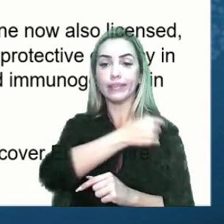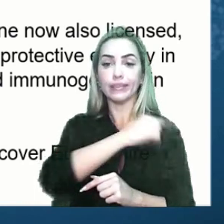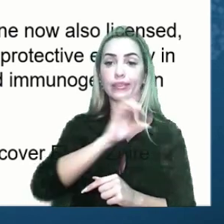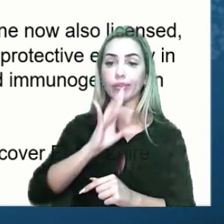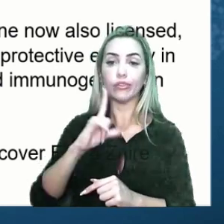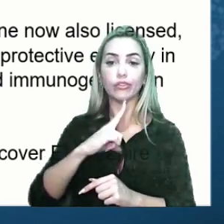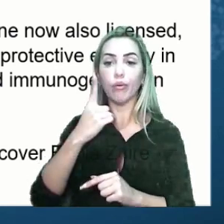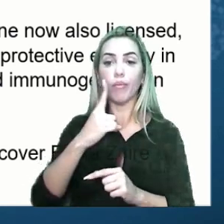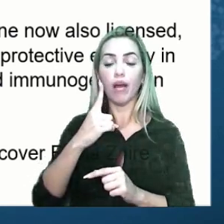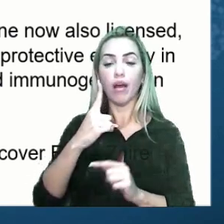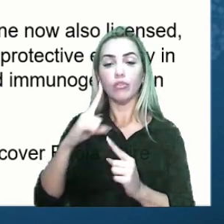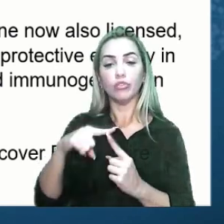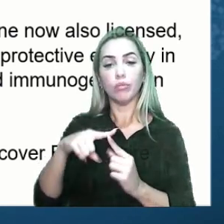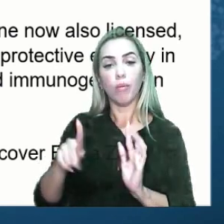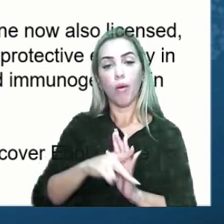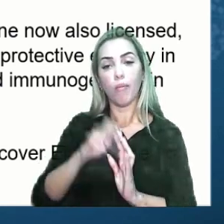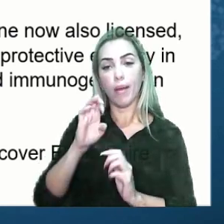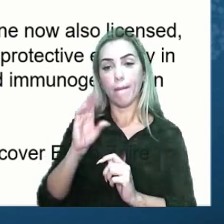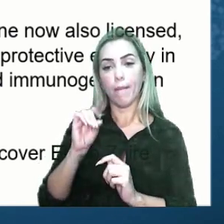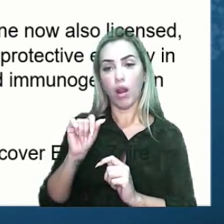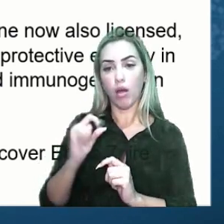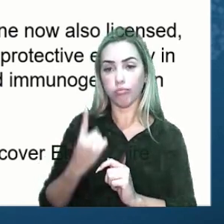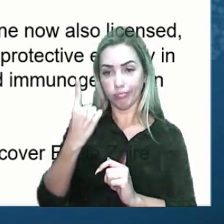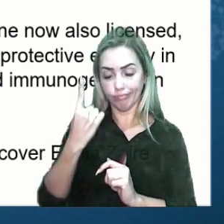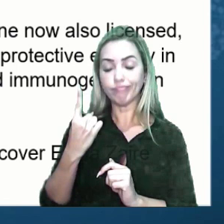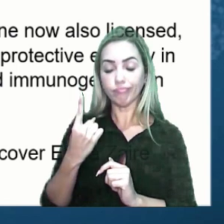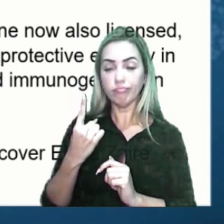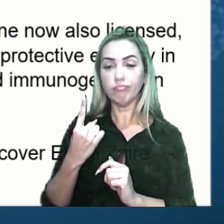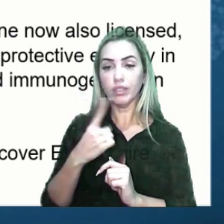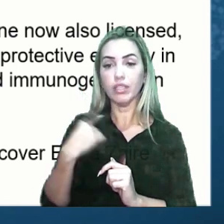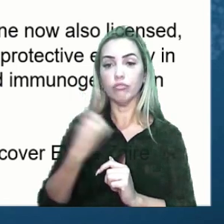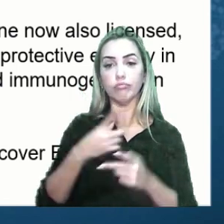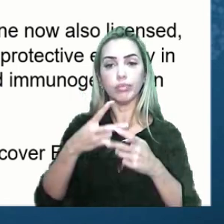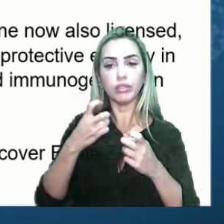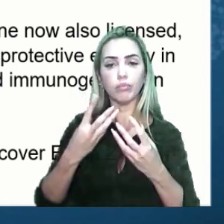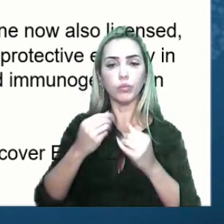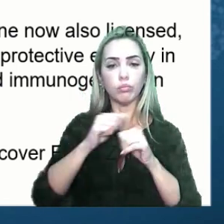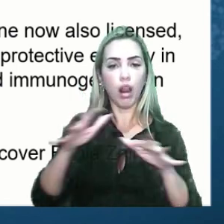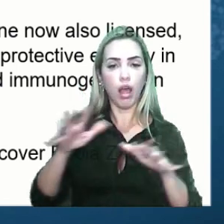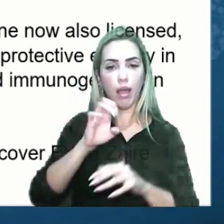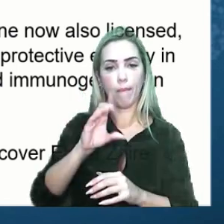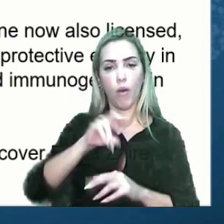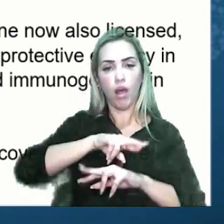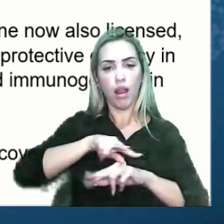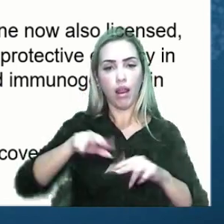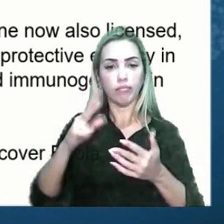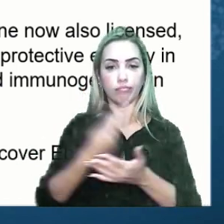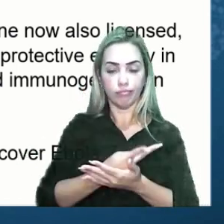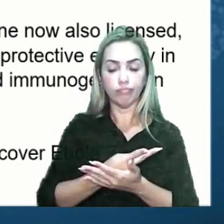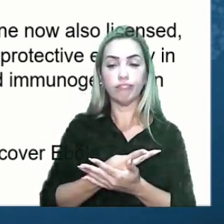uma versão do vírus Ebola, e a gente viu muitos surtos de ebola